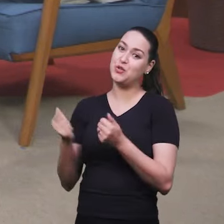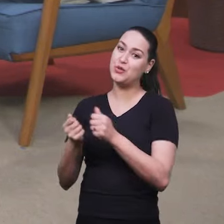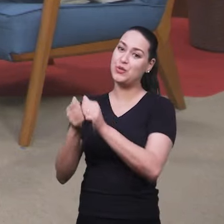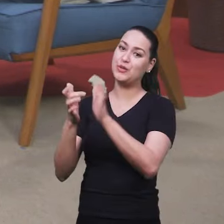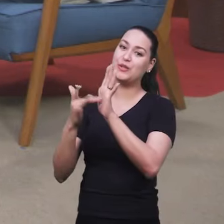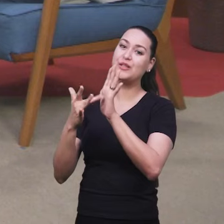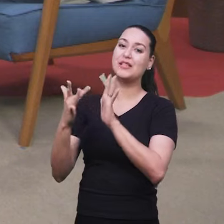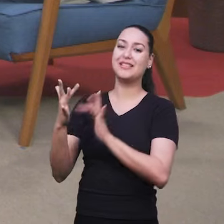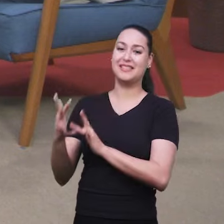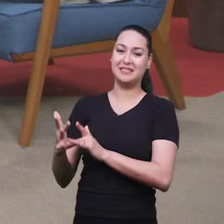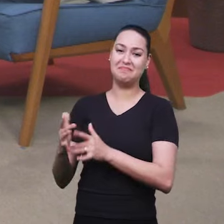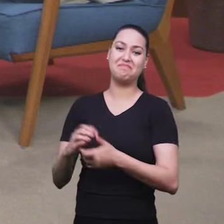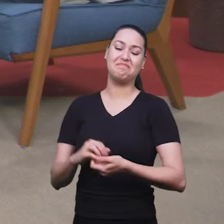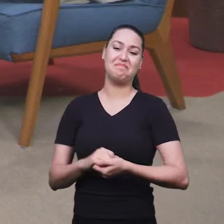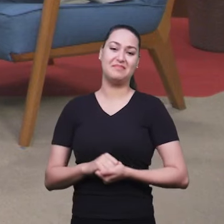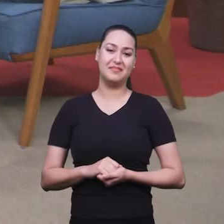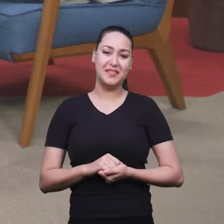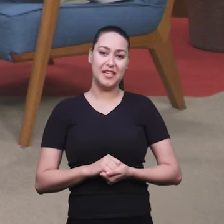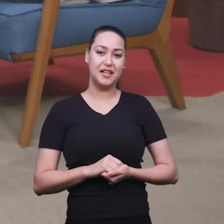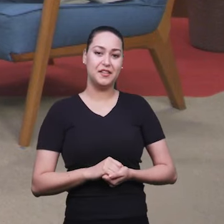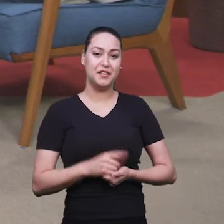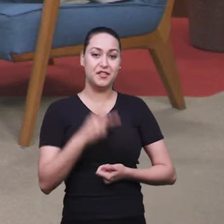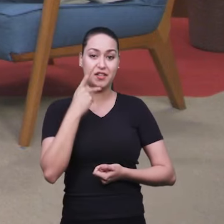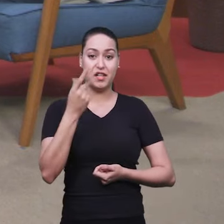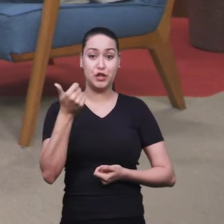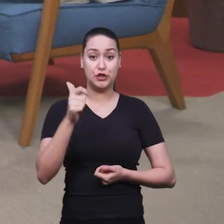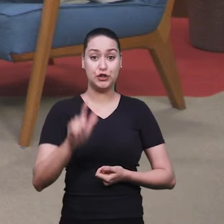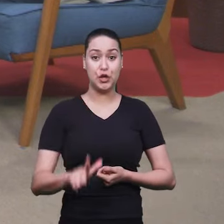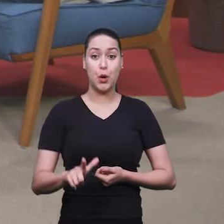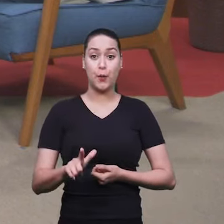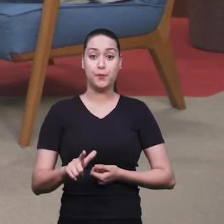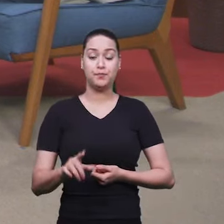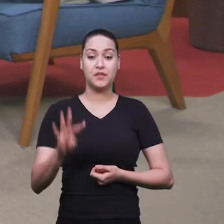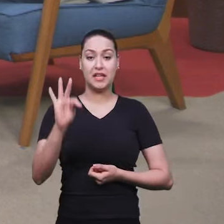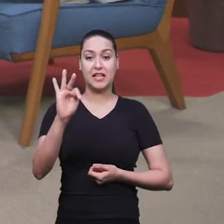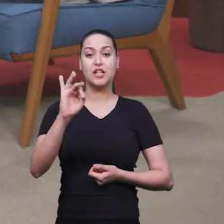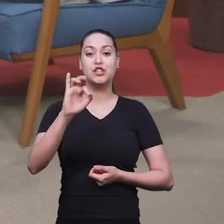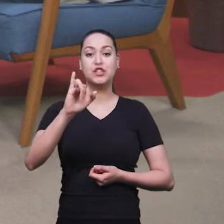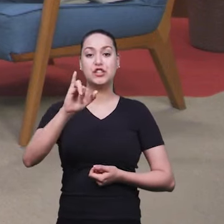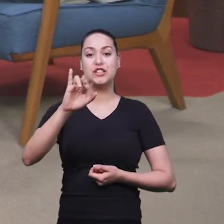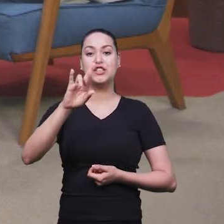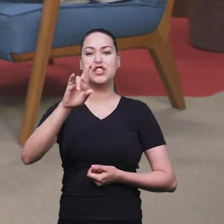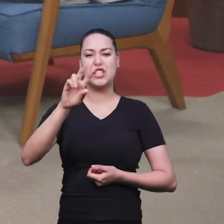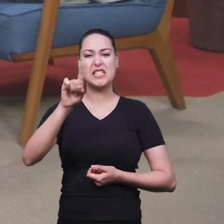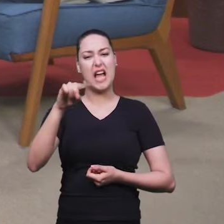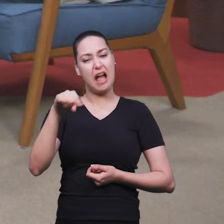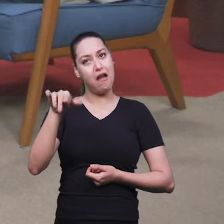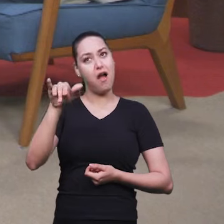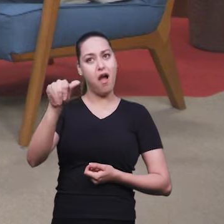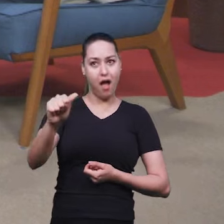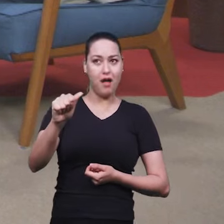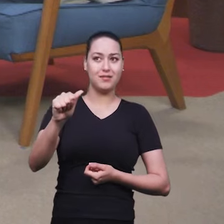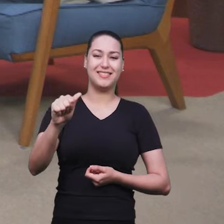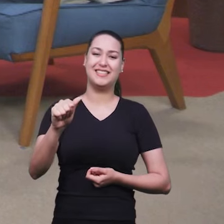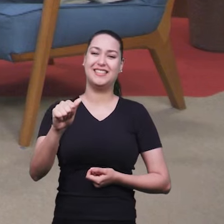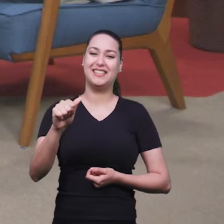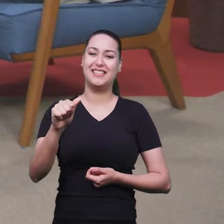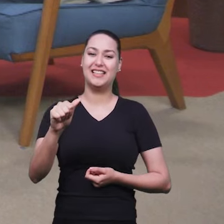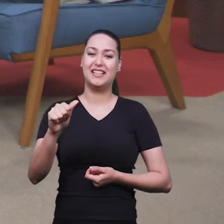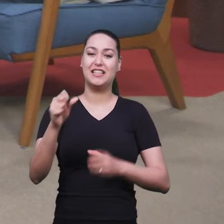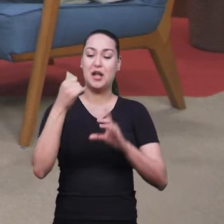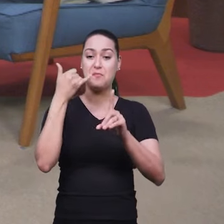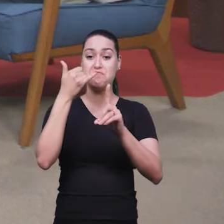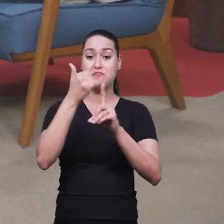Celestial. É isso mesmo. Então, reforçando, né, a presença de Tirzá, né?